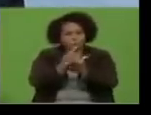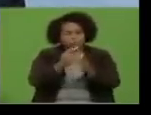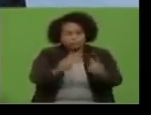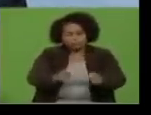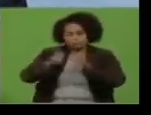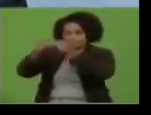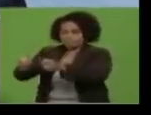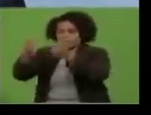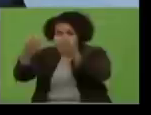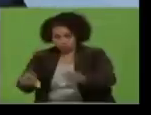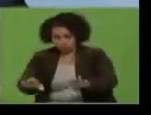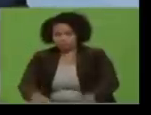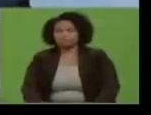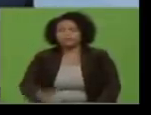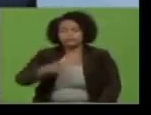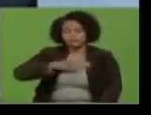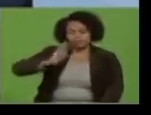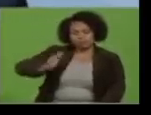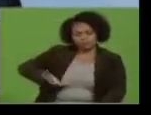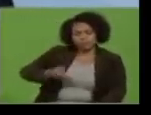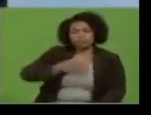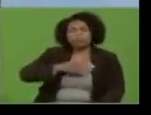Minhas senhoras, meus senhores,